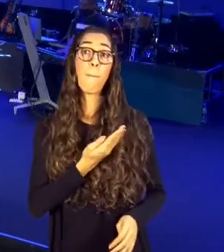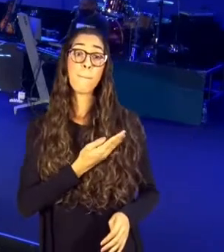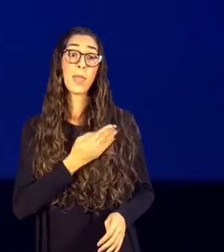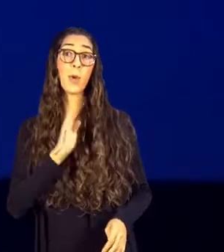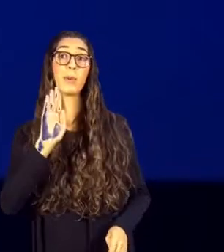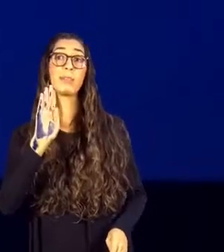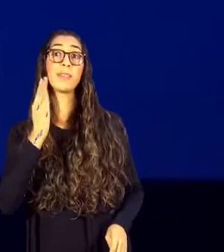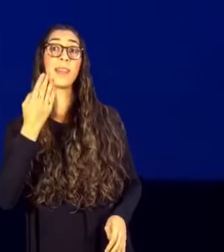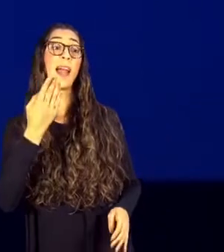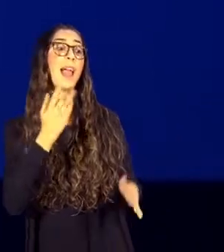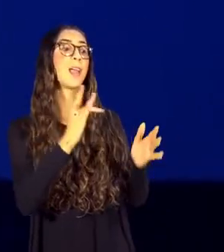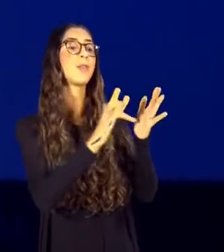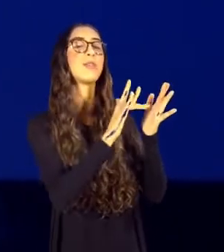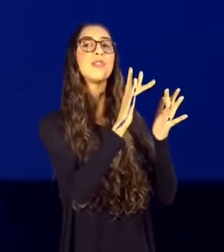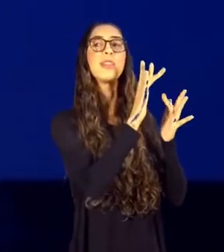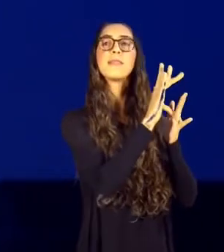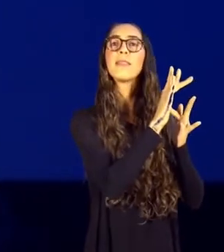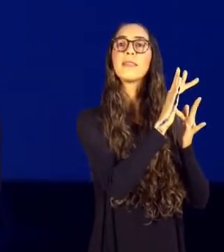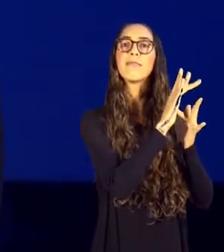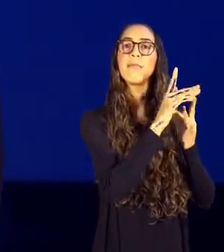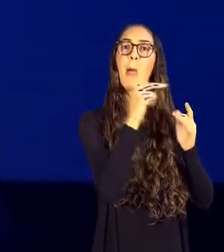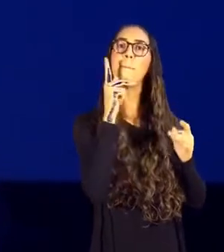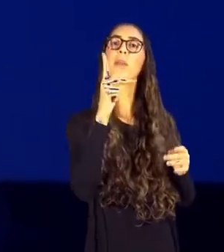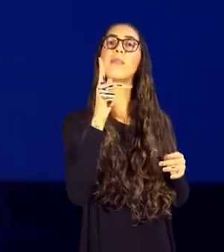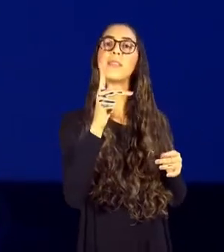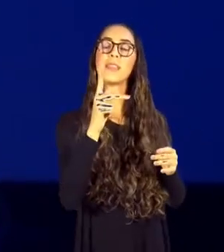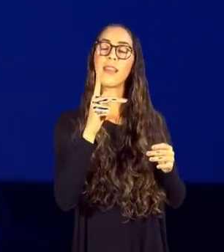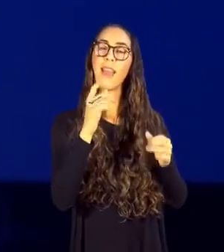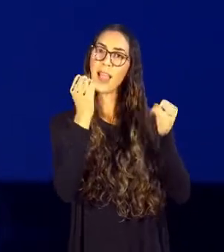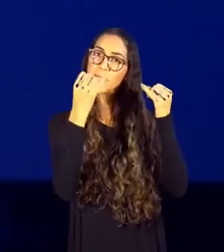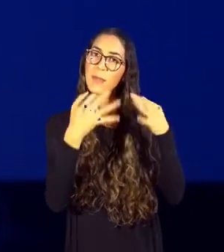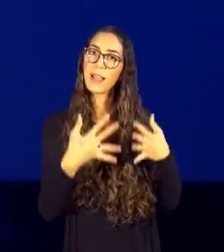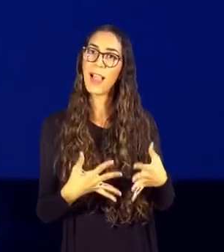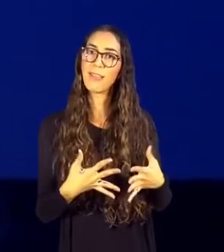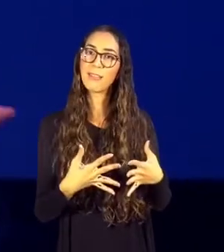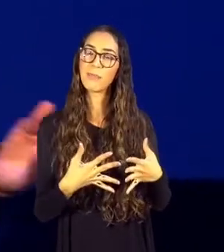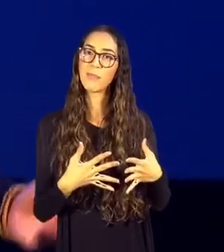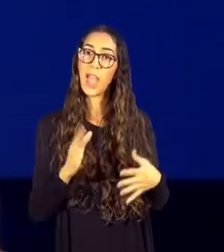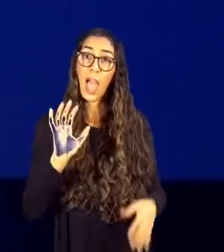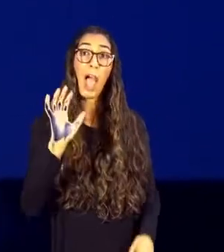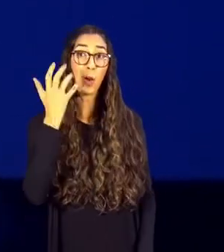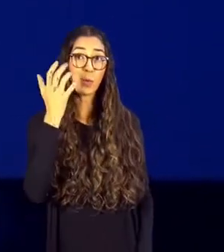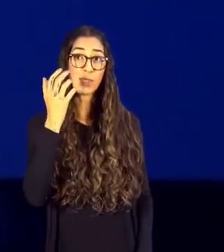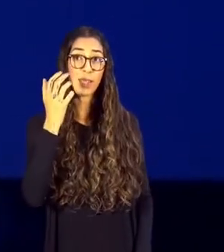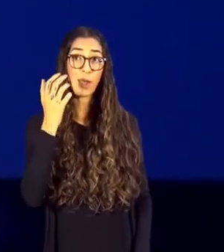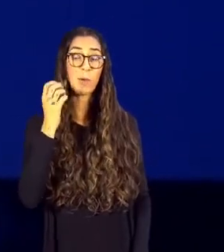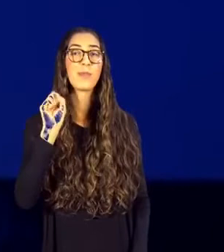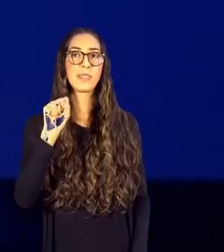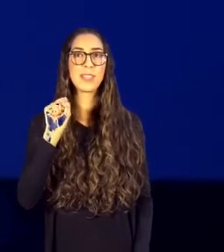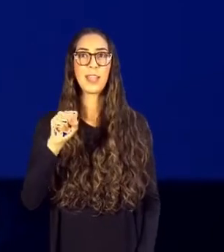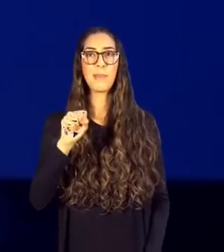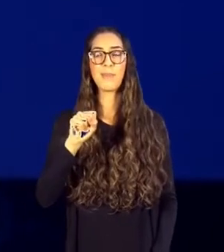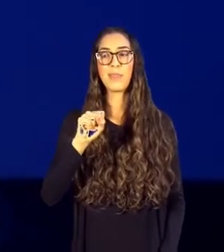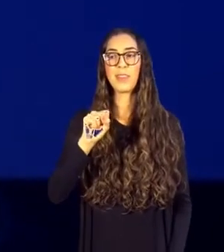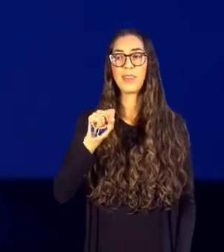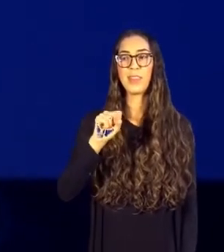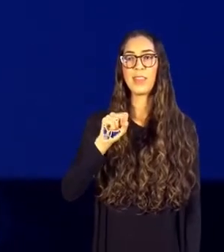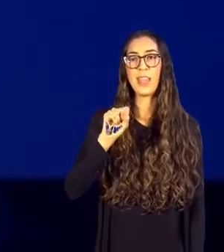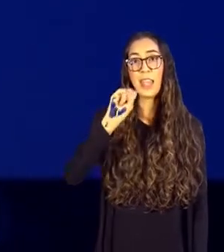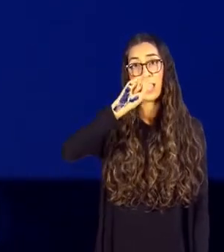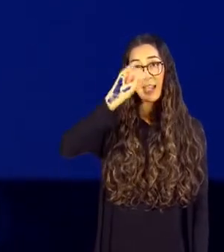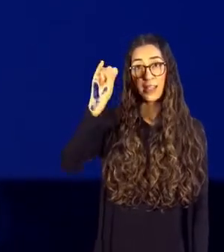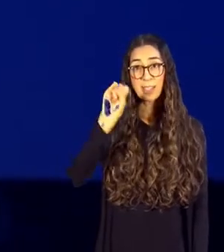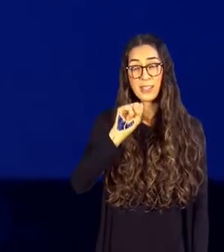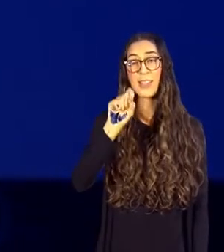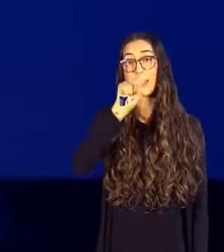específico. Profecia. Onde está escrito, pastor Ciro? Zacarias 13:6 diz assim, se alguém lhe perguntar, que feridas são essas no